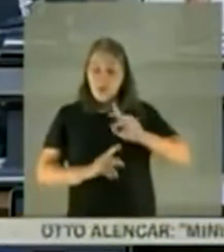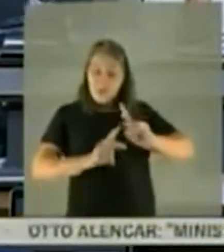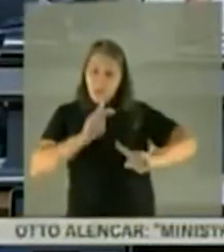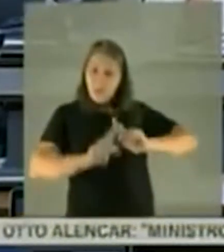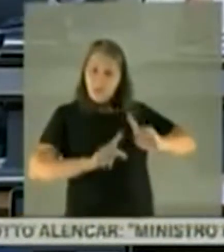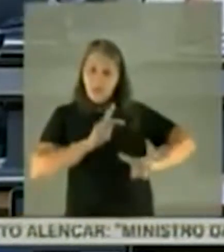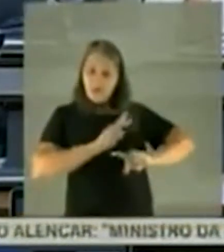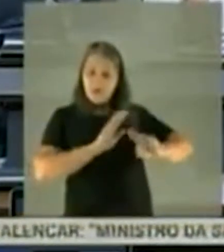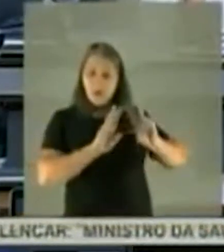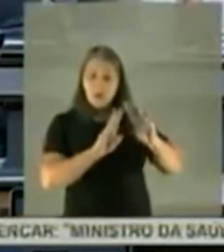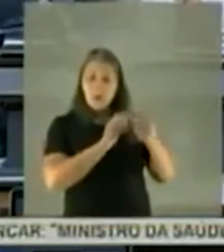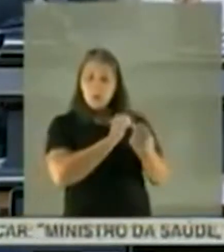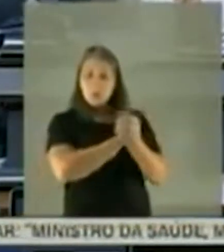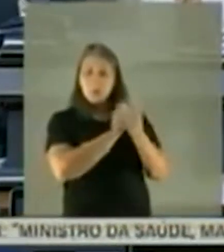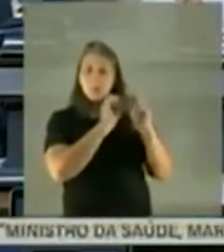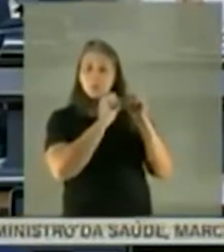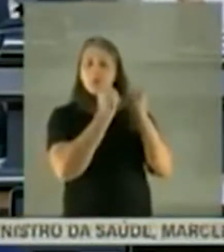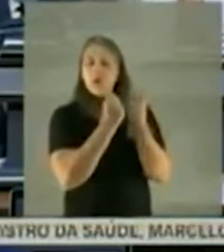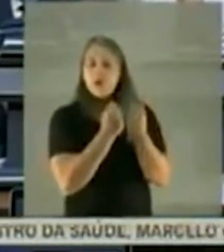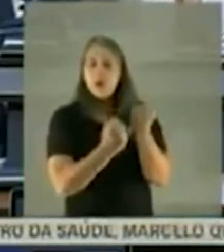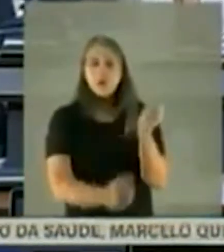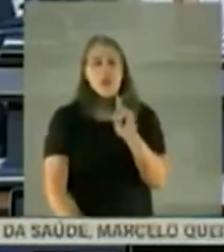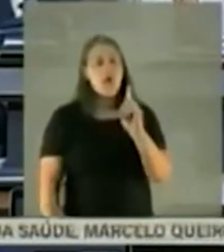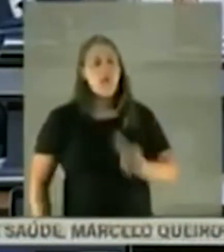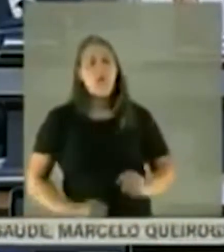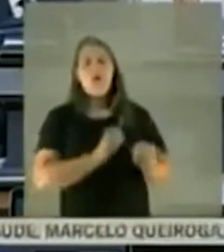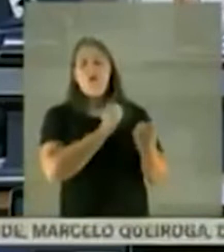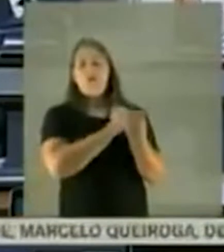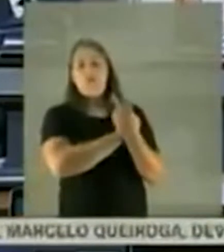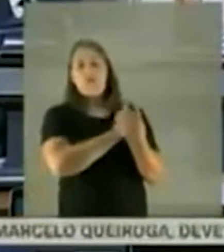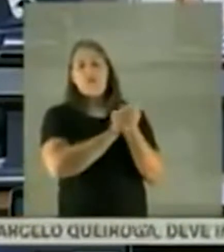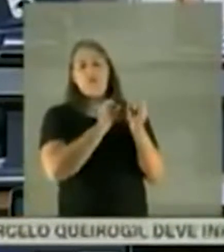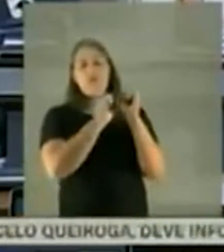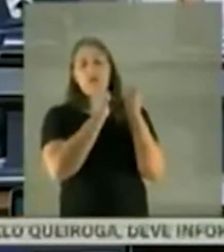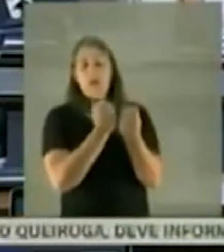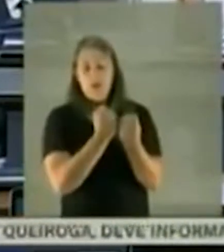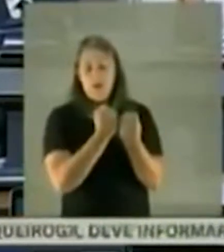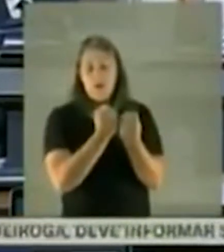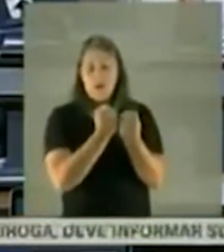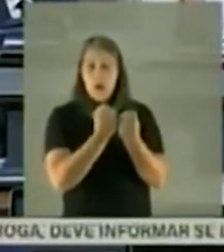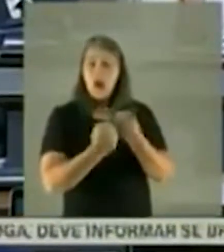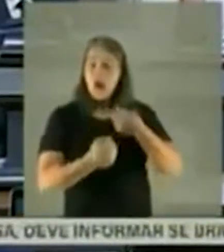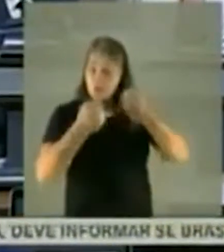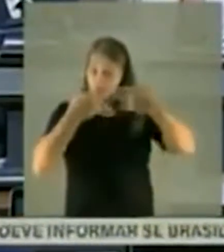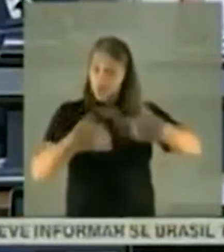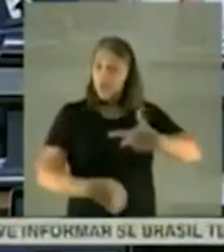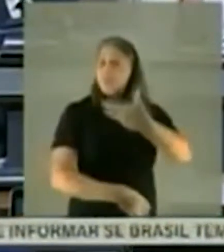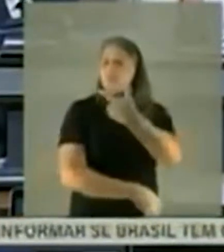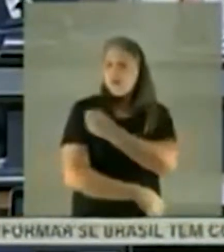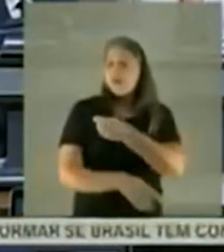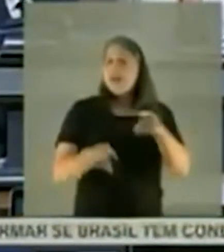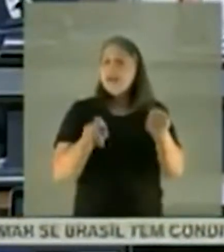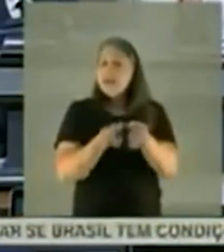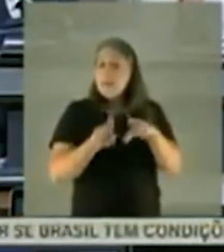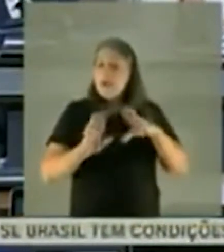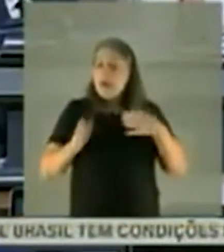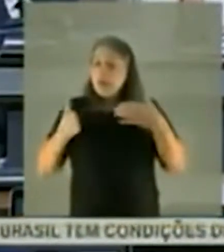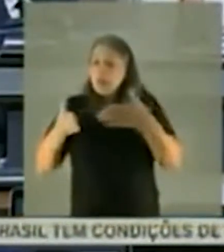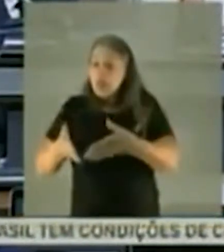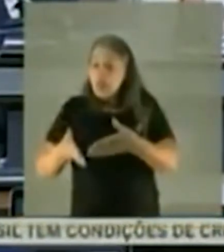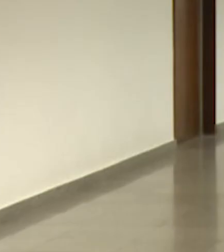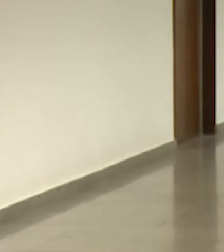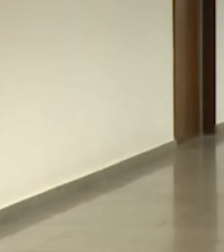população à imunidade, era isso? Não era infecção natural e vacinal. Eu citei ali que as vacinas também fariam parte dessa